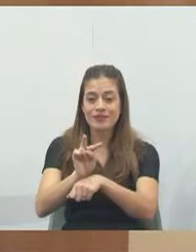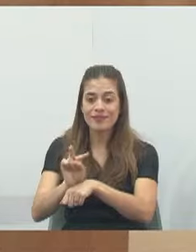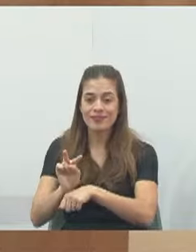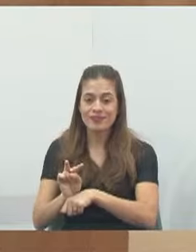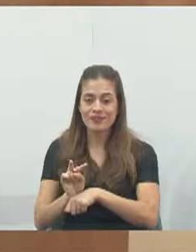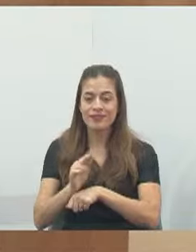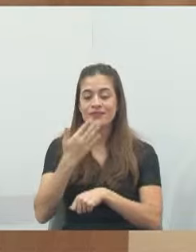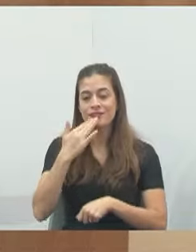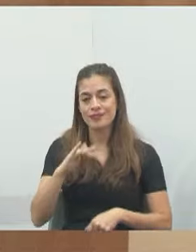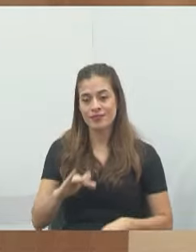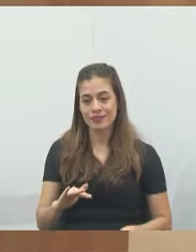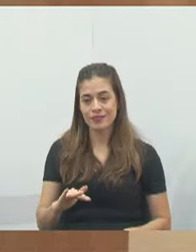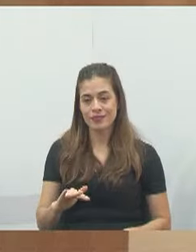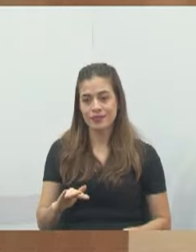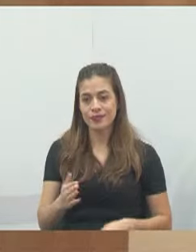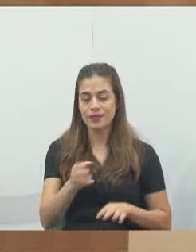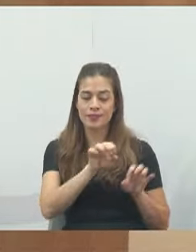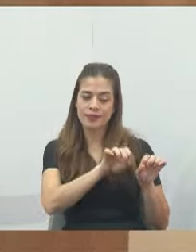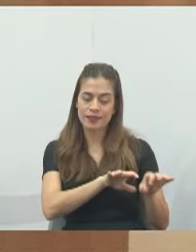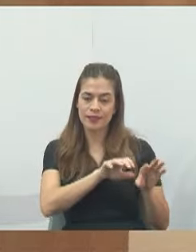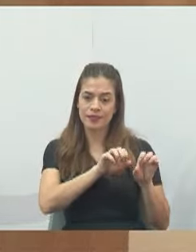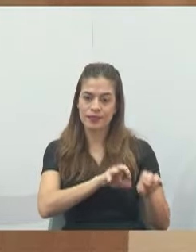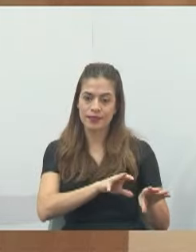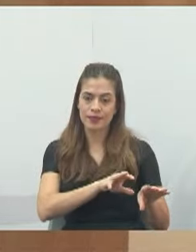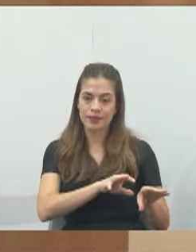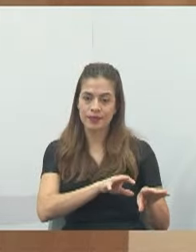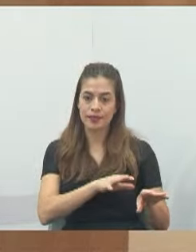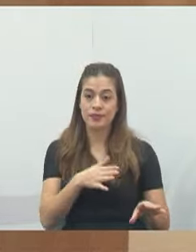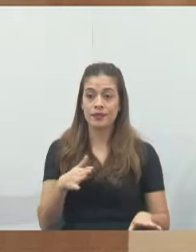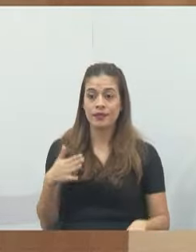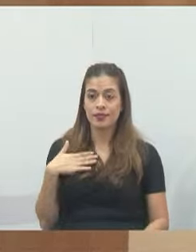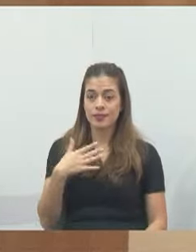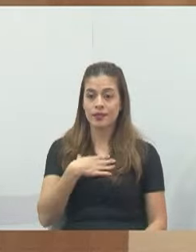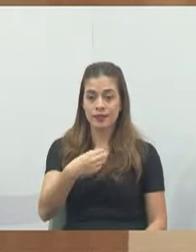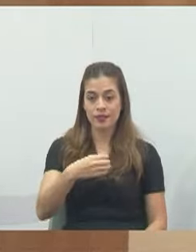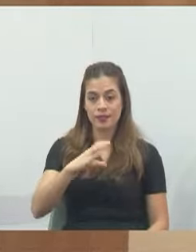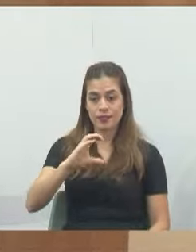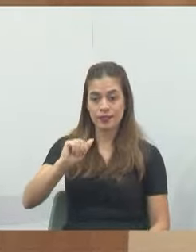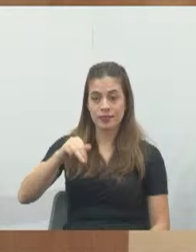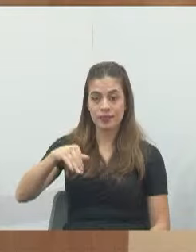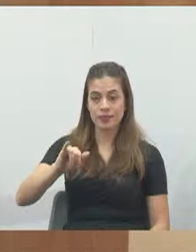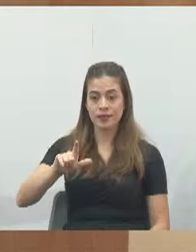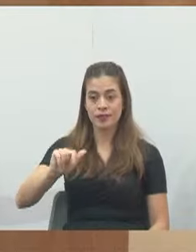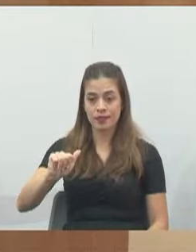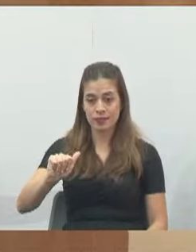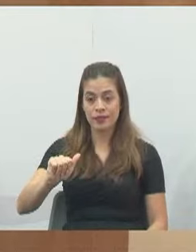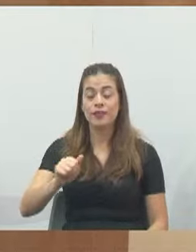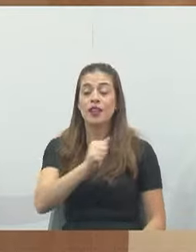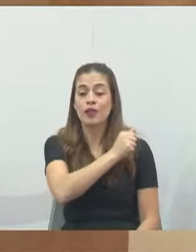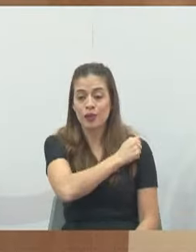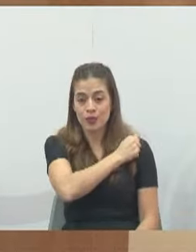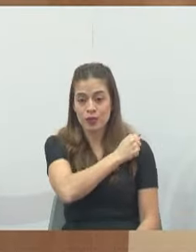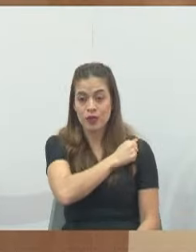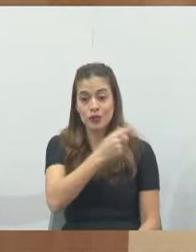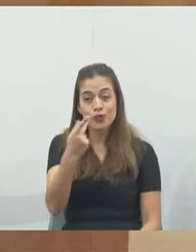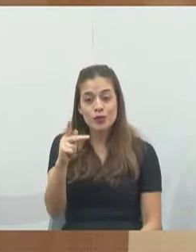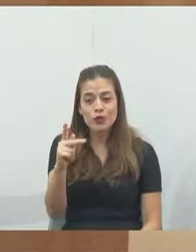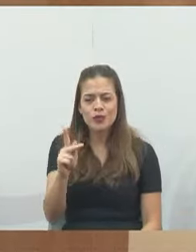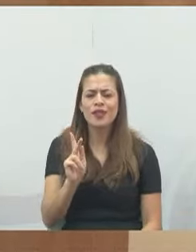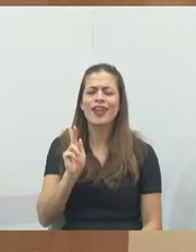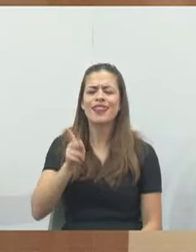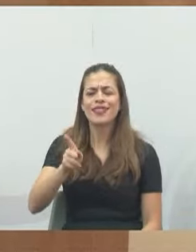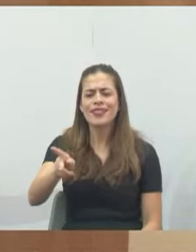nossas crianças através da educação. A minha filha Camila teve a oportunidade de ser sua aluna e sempre contava